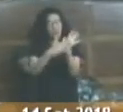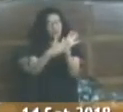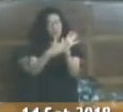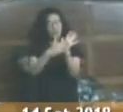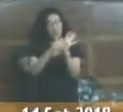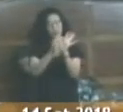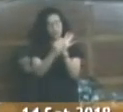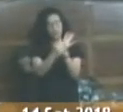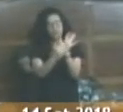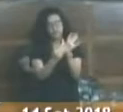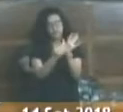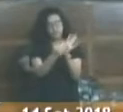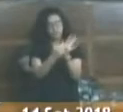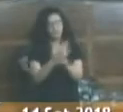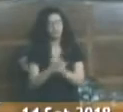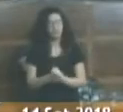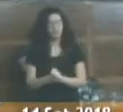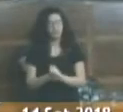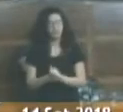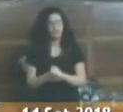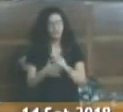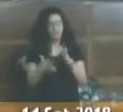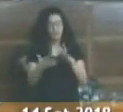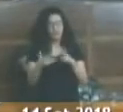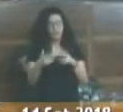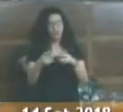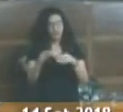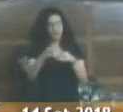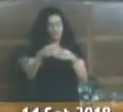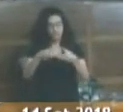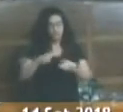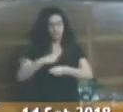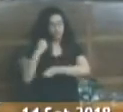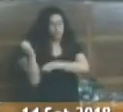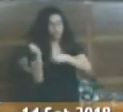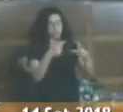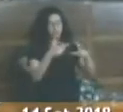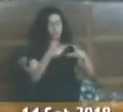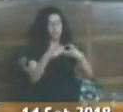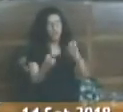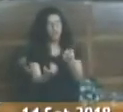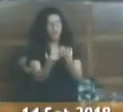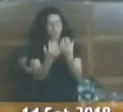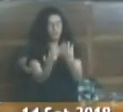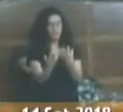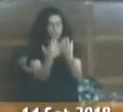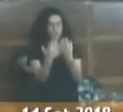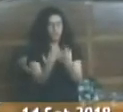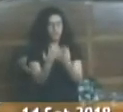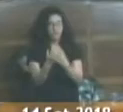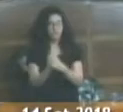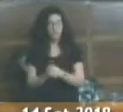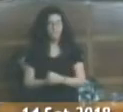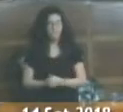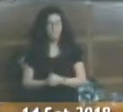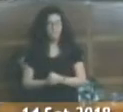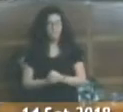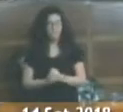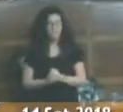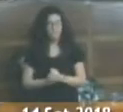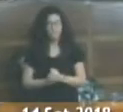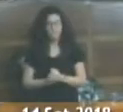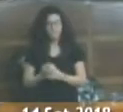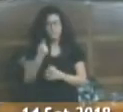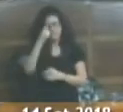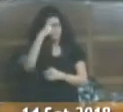puro. A rede dele foi apreendida, foi tocado fogo na rede dele, tá? Foi levado a